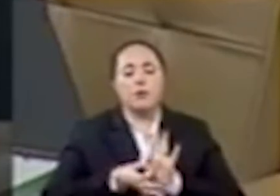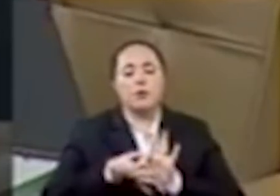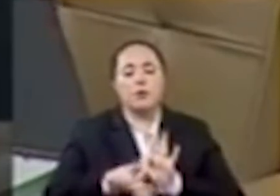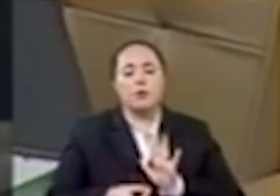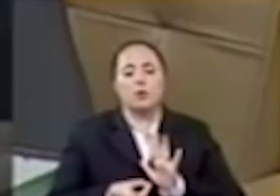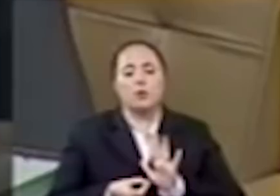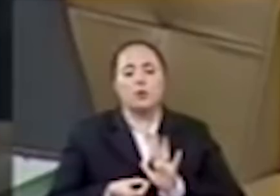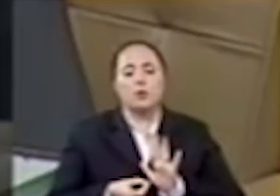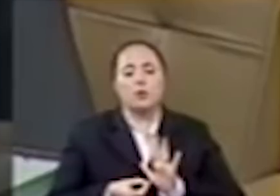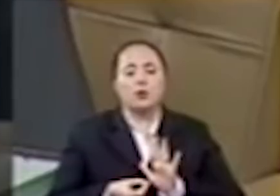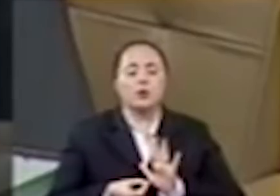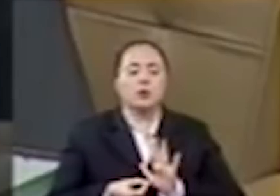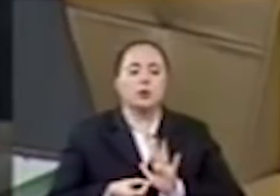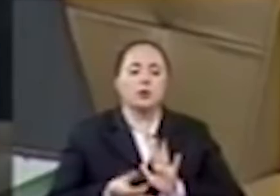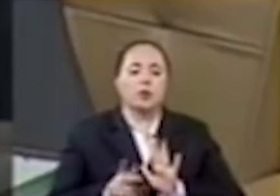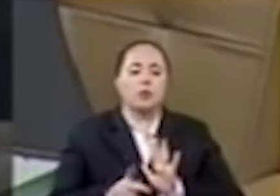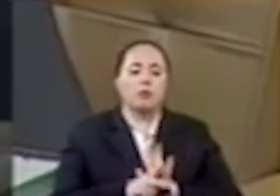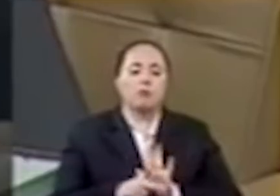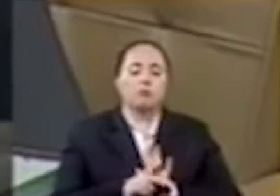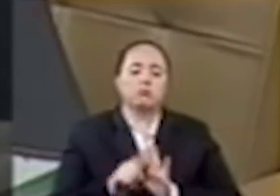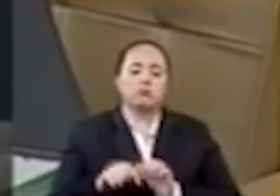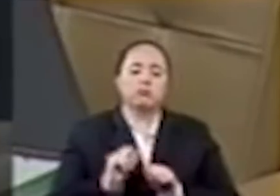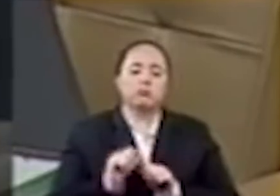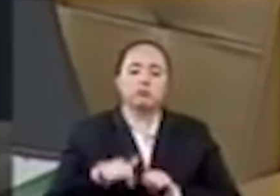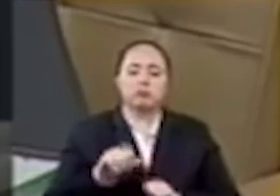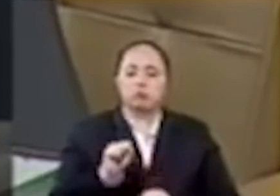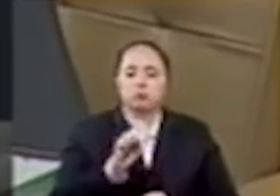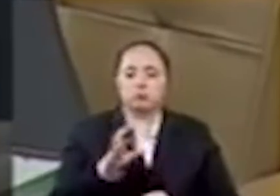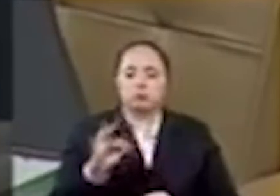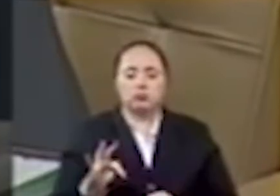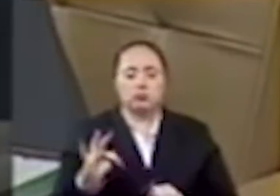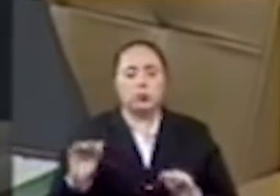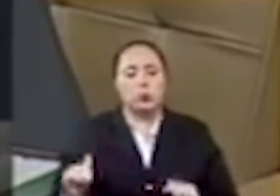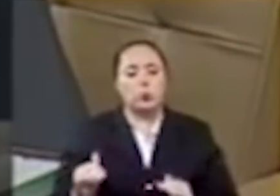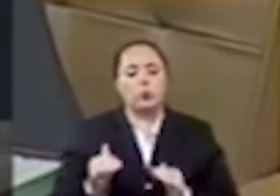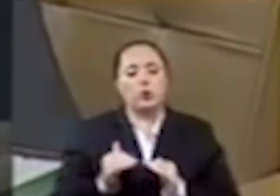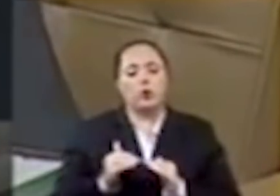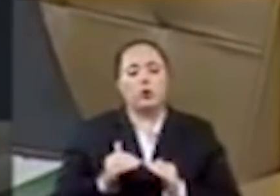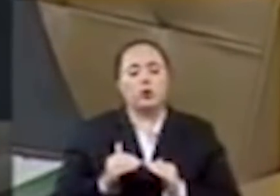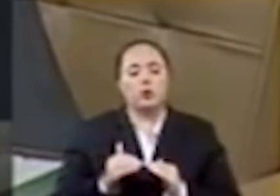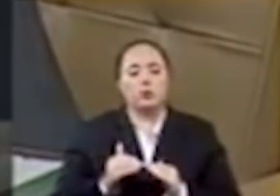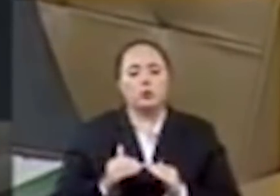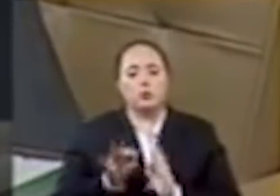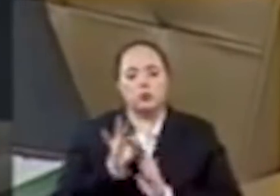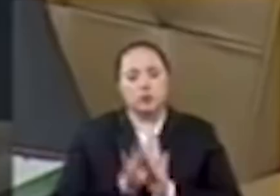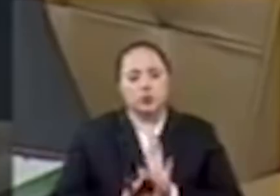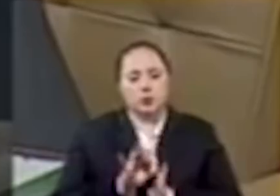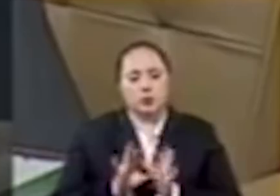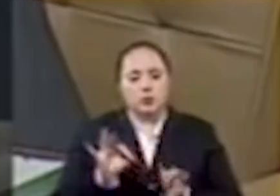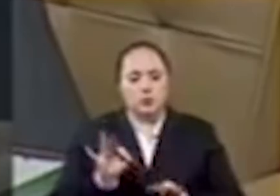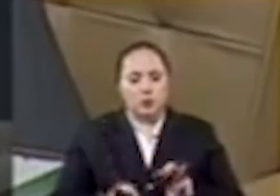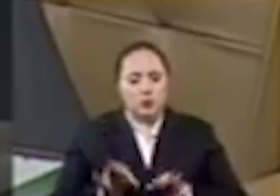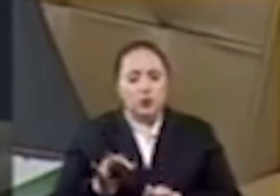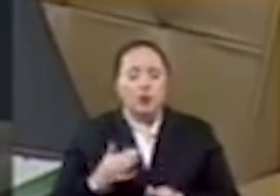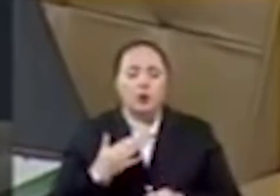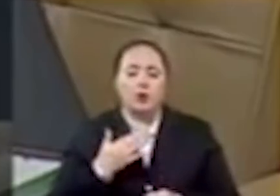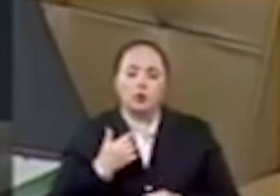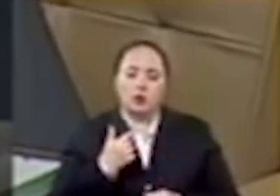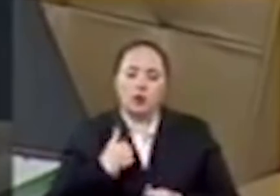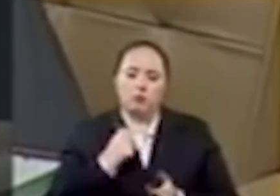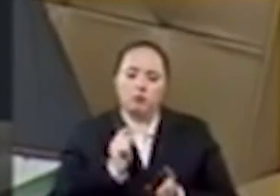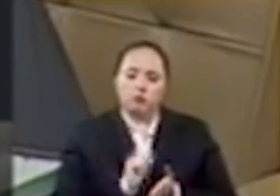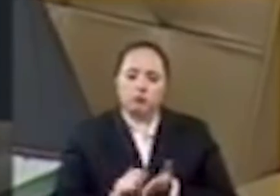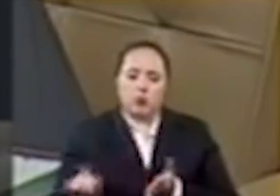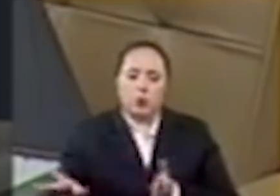jurisprudência construída por essa Suprema Corte Brasileira, conforme os precedentes judiciais que eu aqui transcrevo,